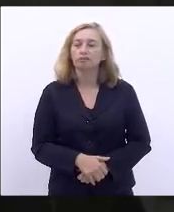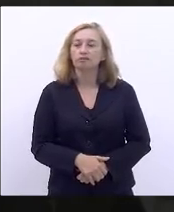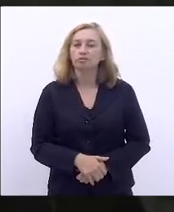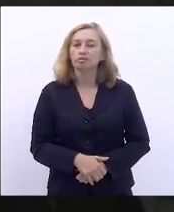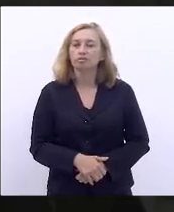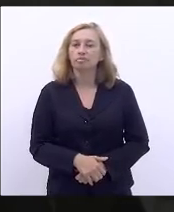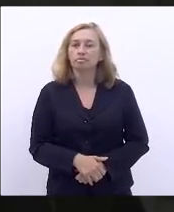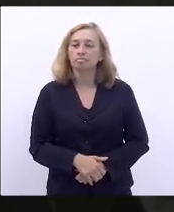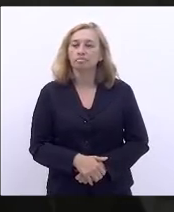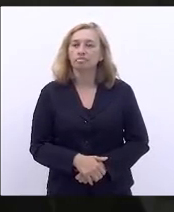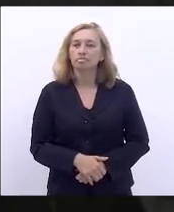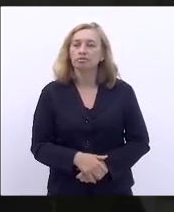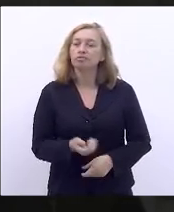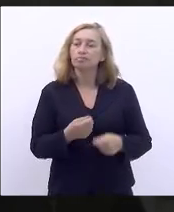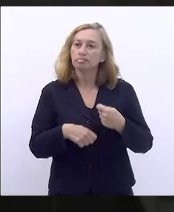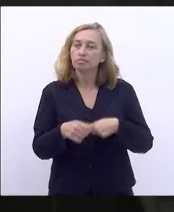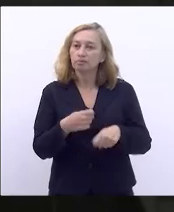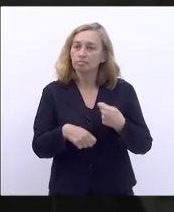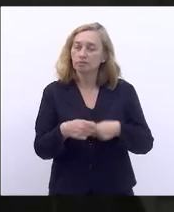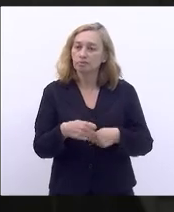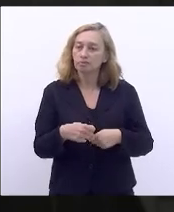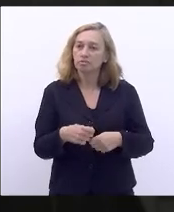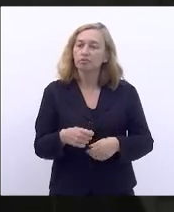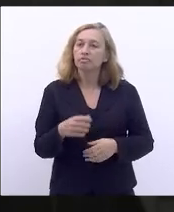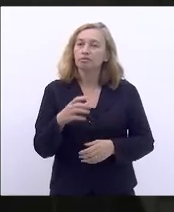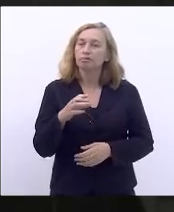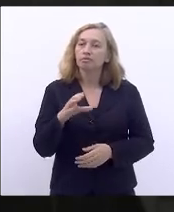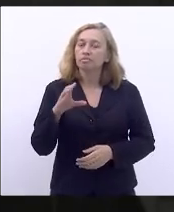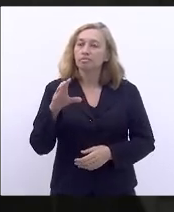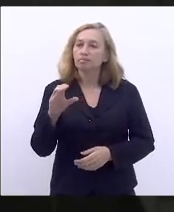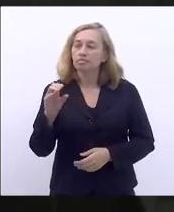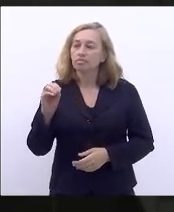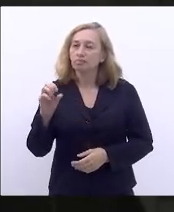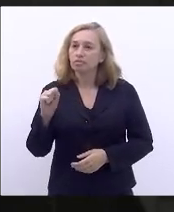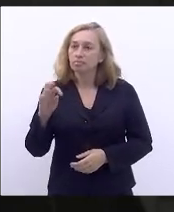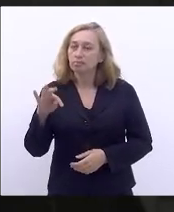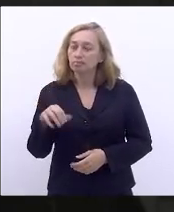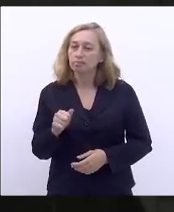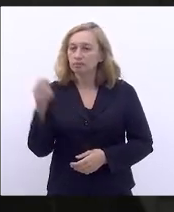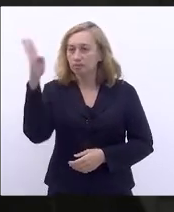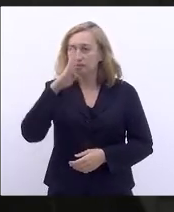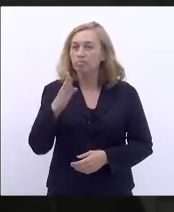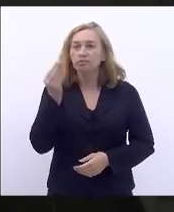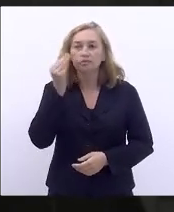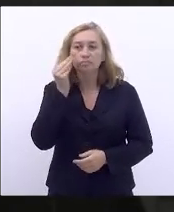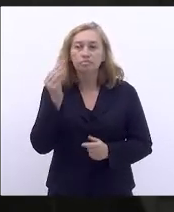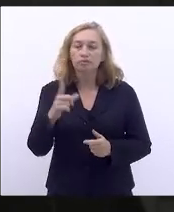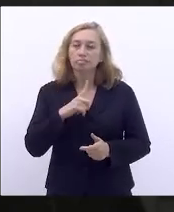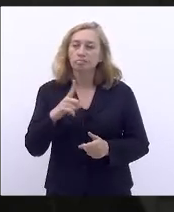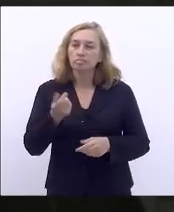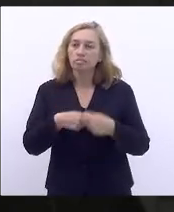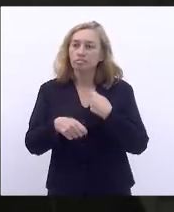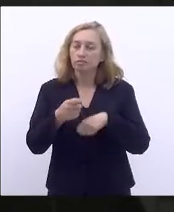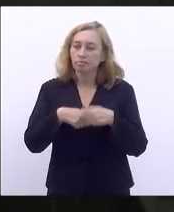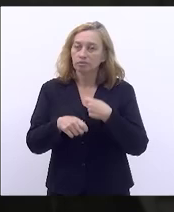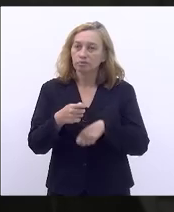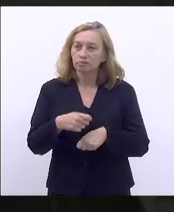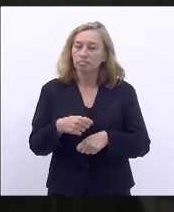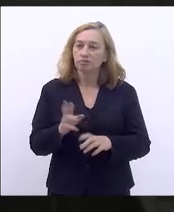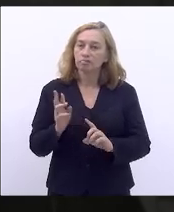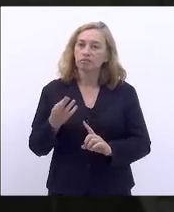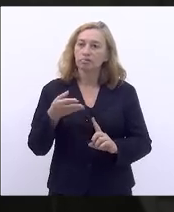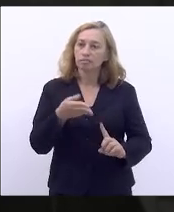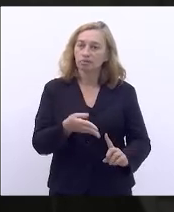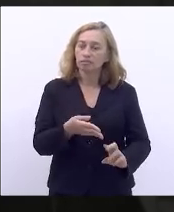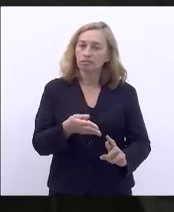concentração populacional e econômica na costa, o Brasil tem muitas oportunidades de negócio no que se